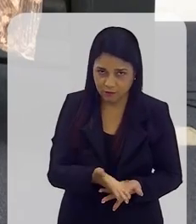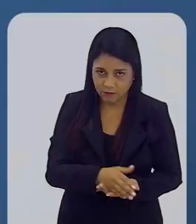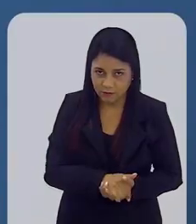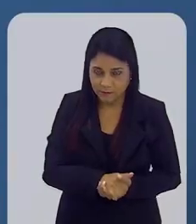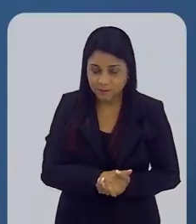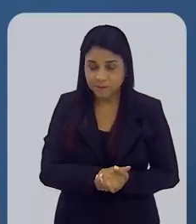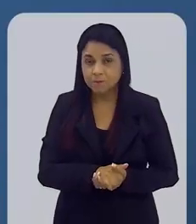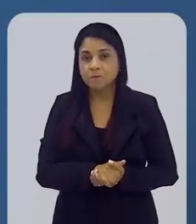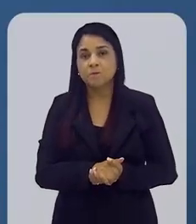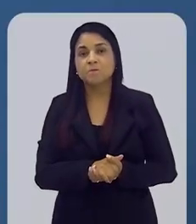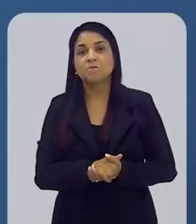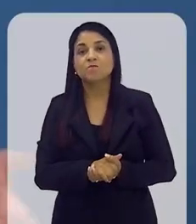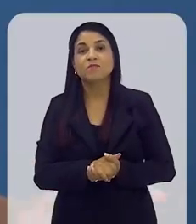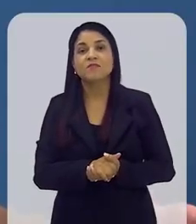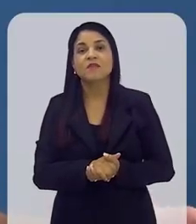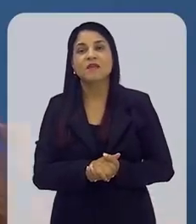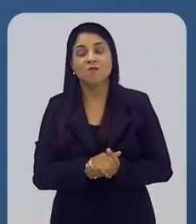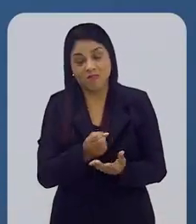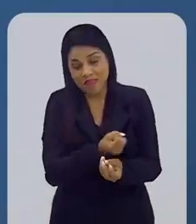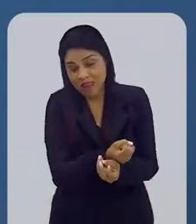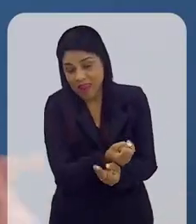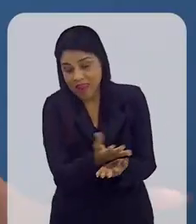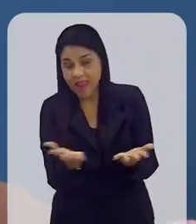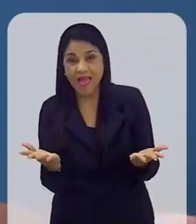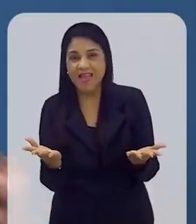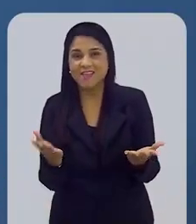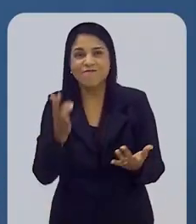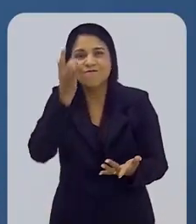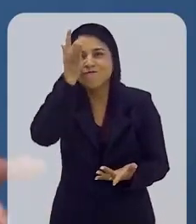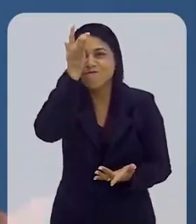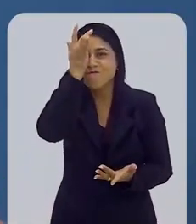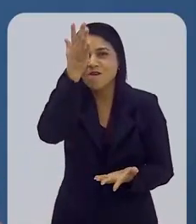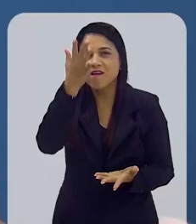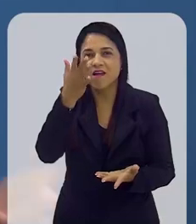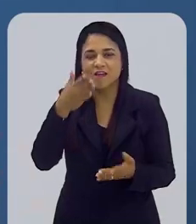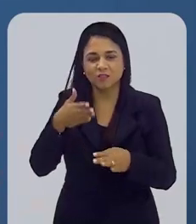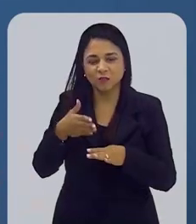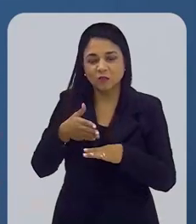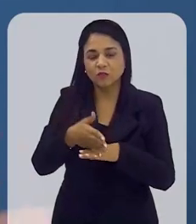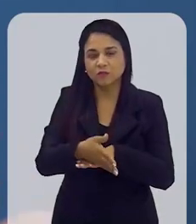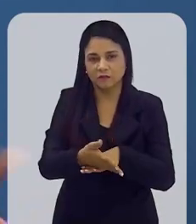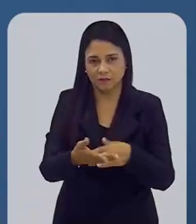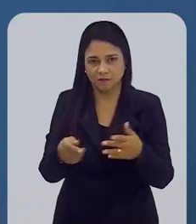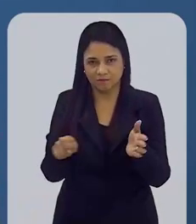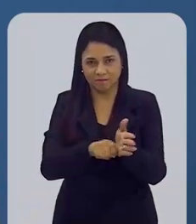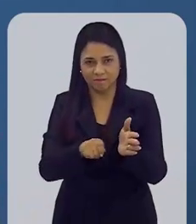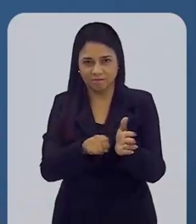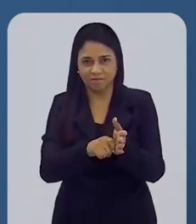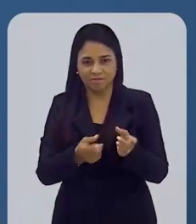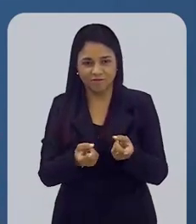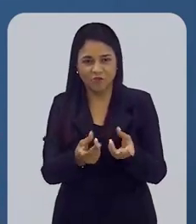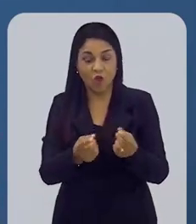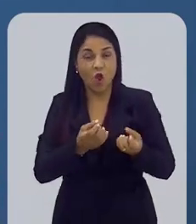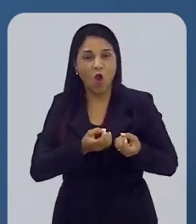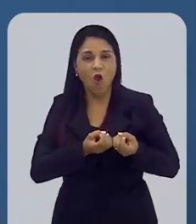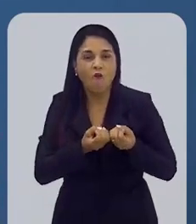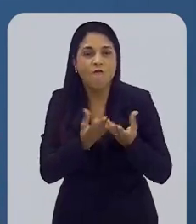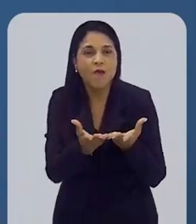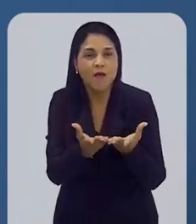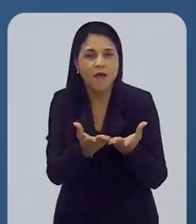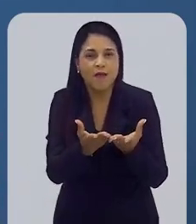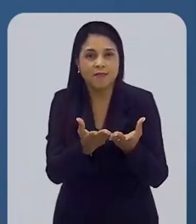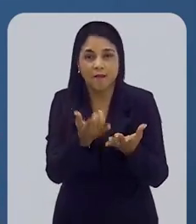tem. Então, é um leque muito ali, muito fácil para eles entrarem, né? É uma oferta